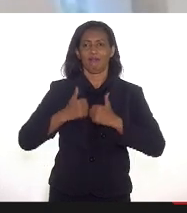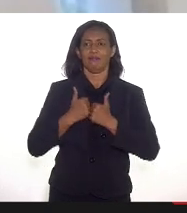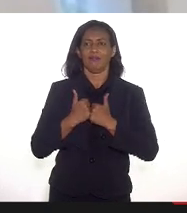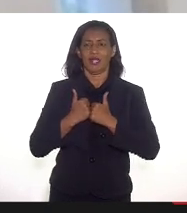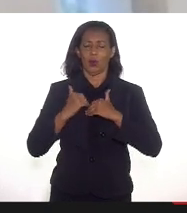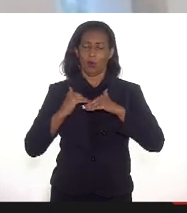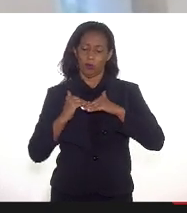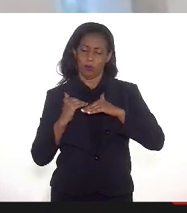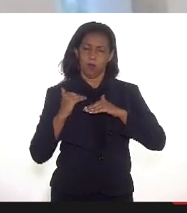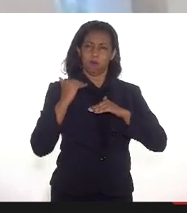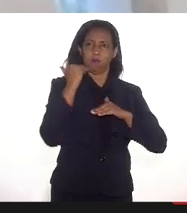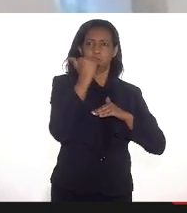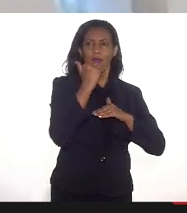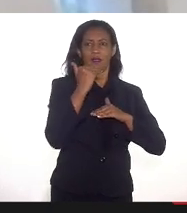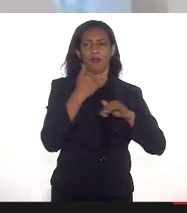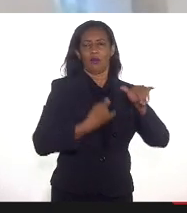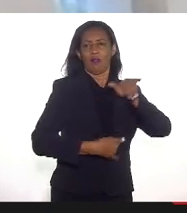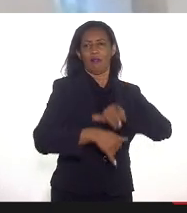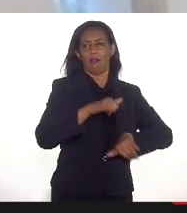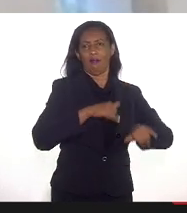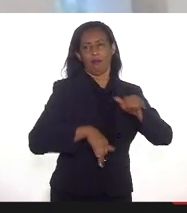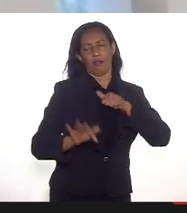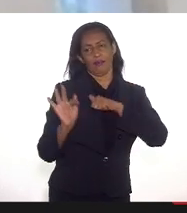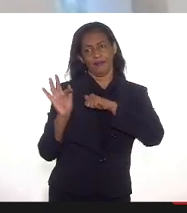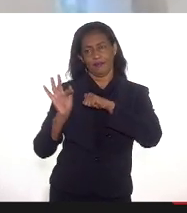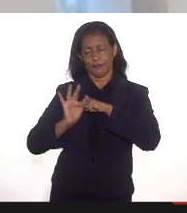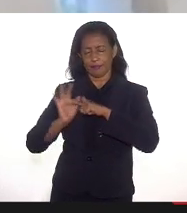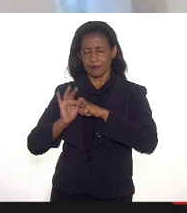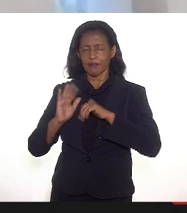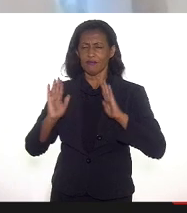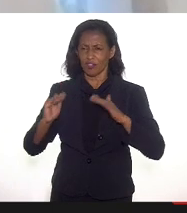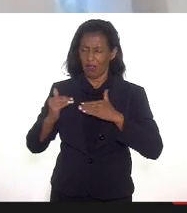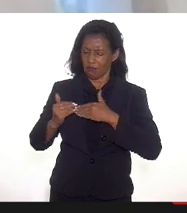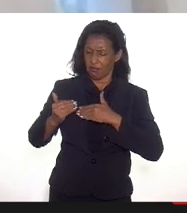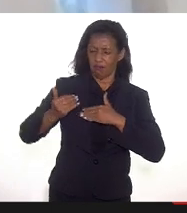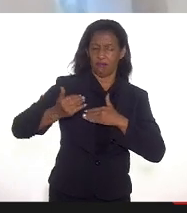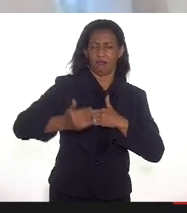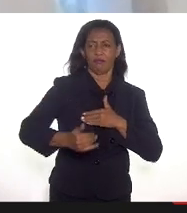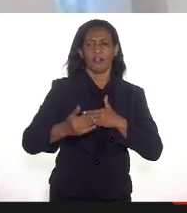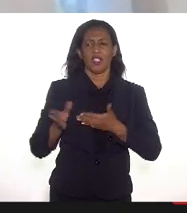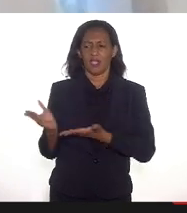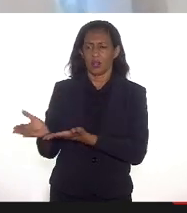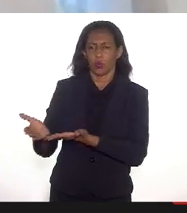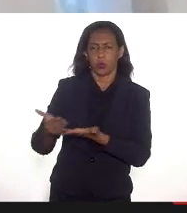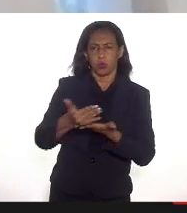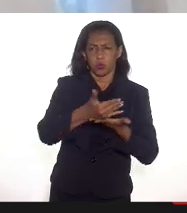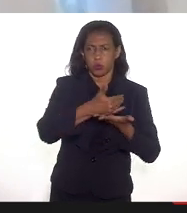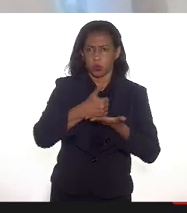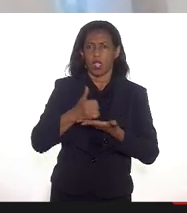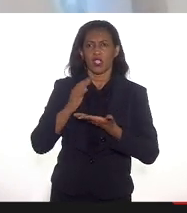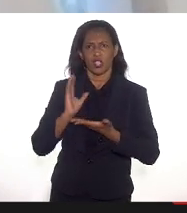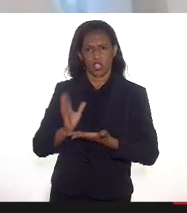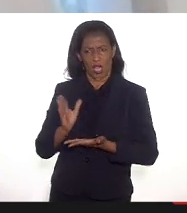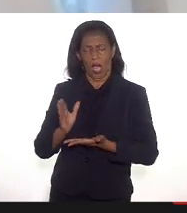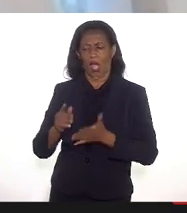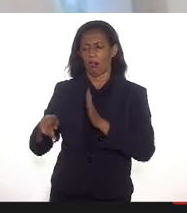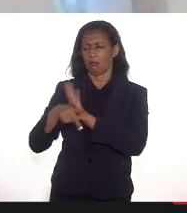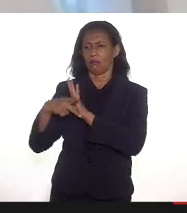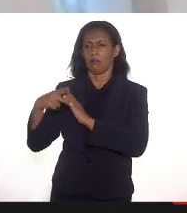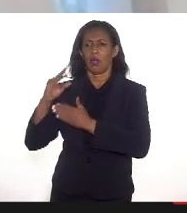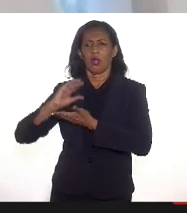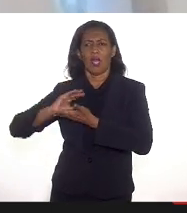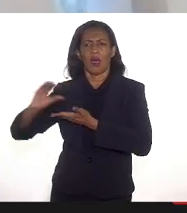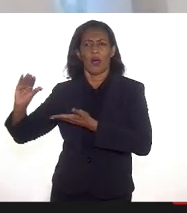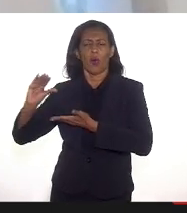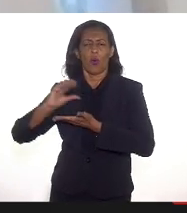poder alavancar a questão dos laboratórios da FATEC. Então, foi um grande avanço, né? Esses recursos já estão nas contas dos professores, e